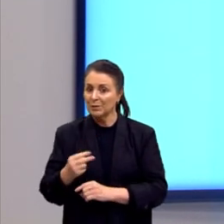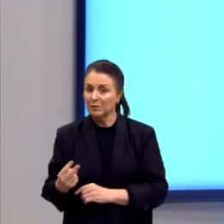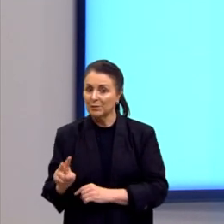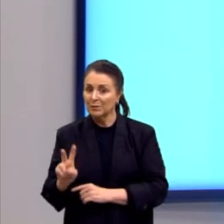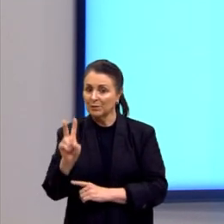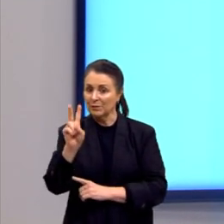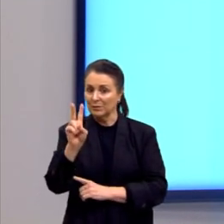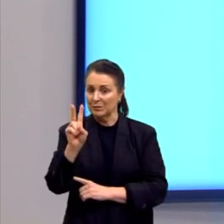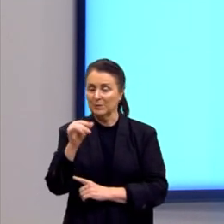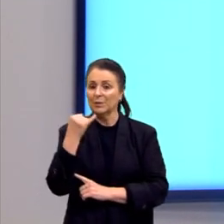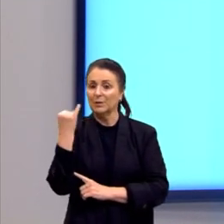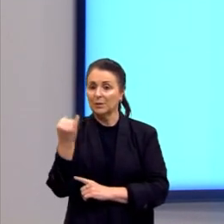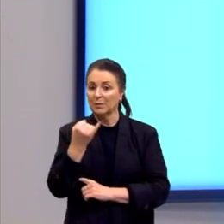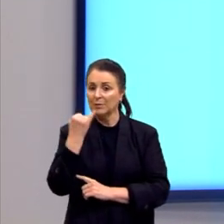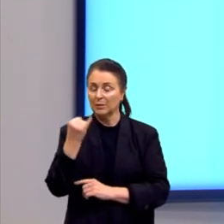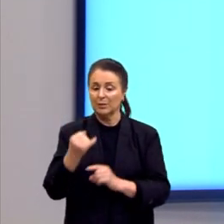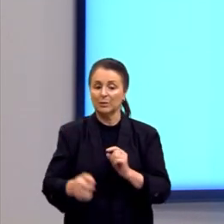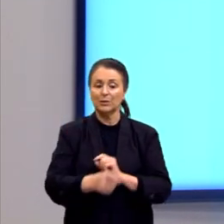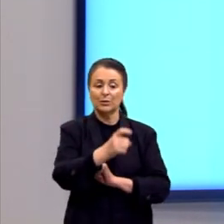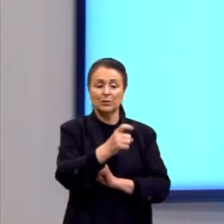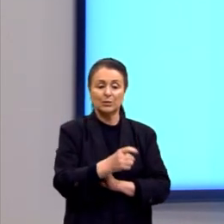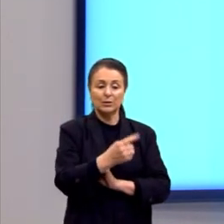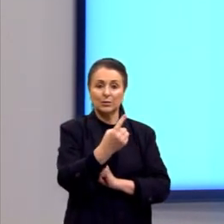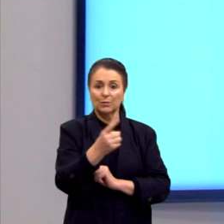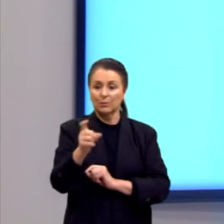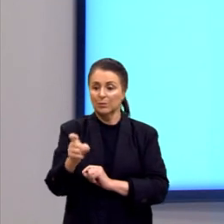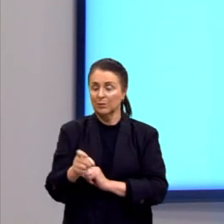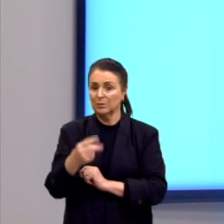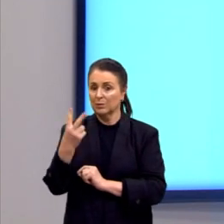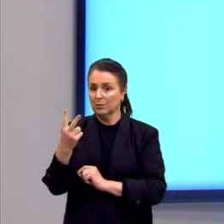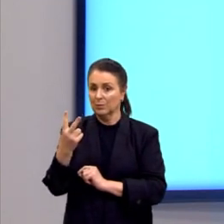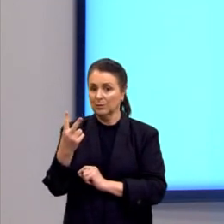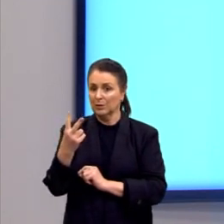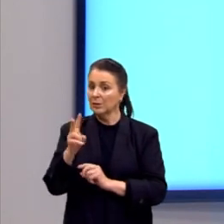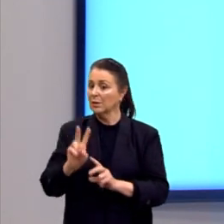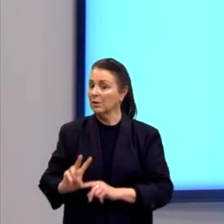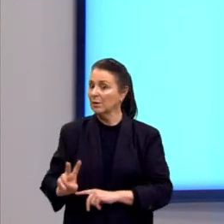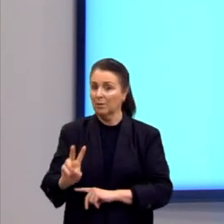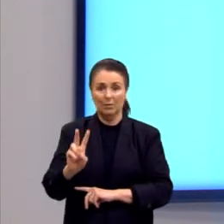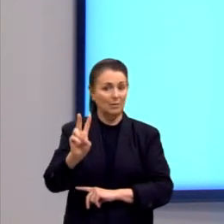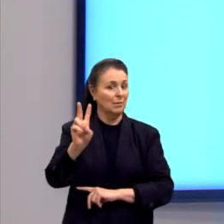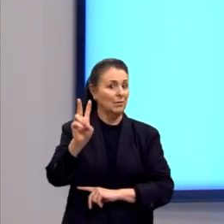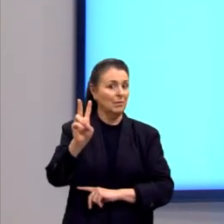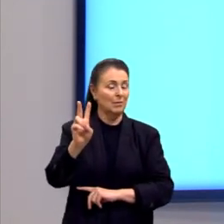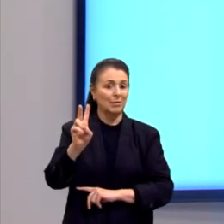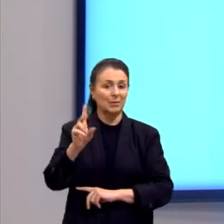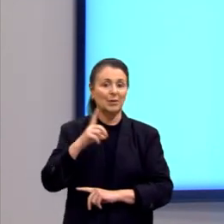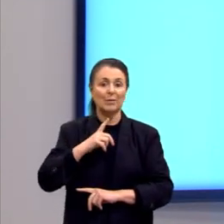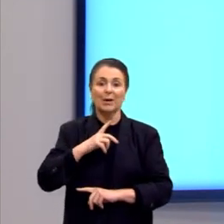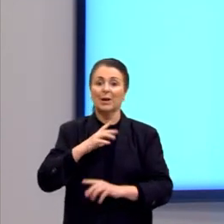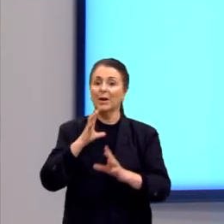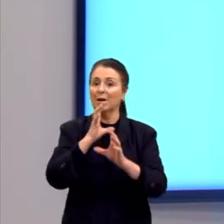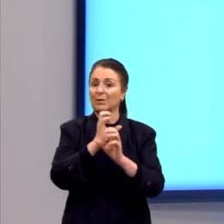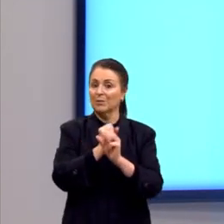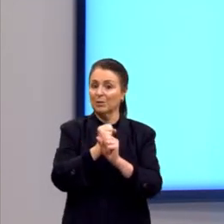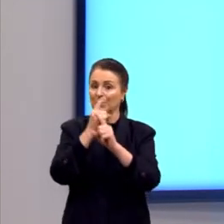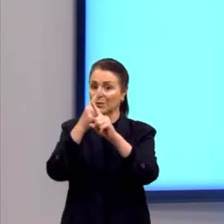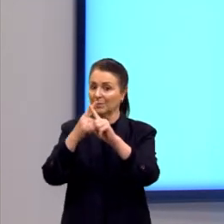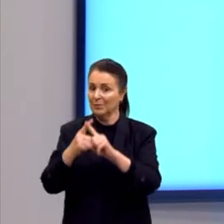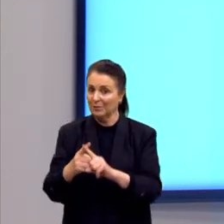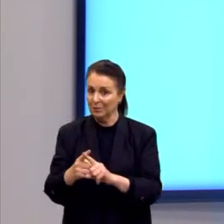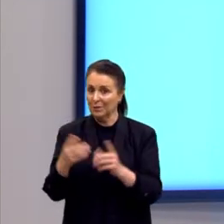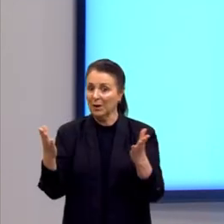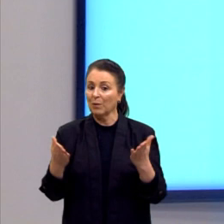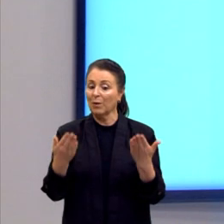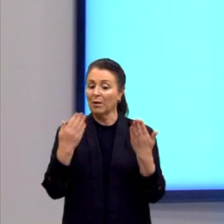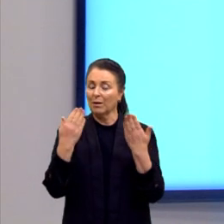importante observar que X1 e X2 não é os valores que nós encontramos para some produto nós vamos agora analisar